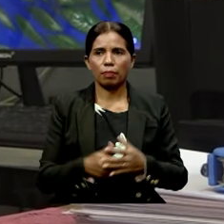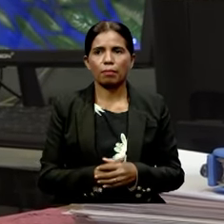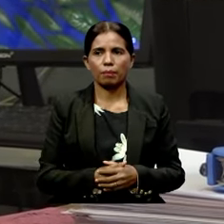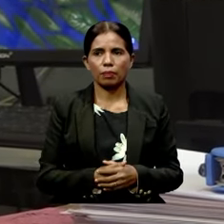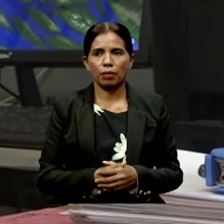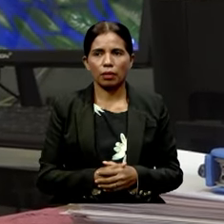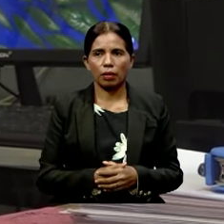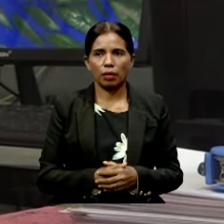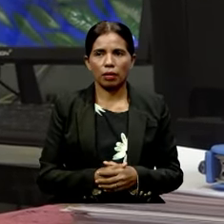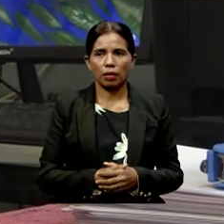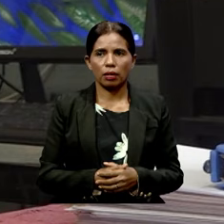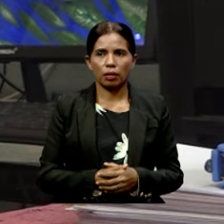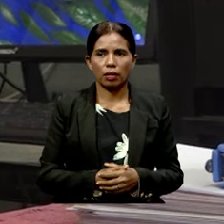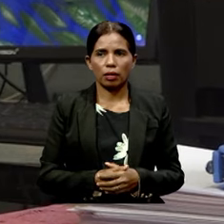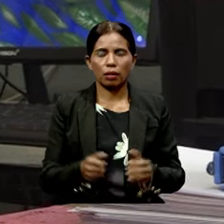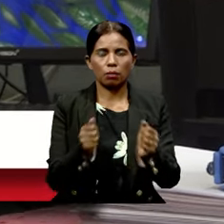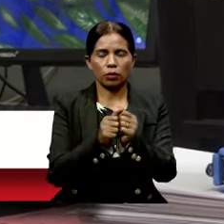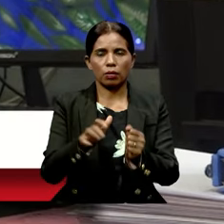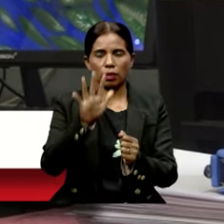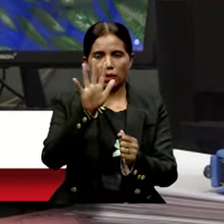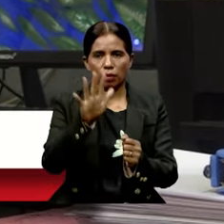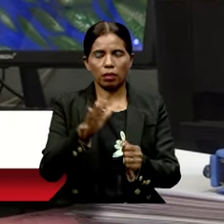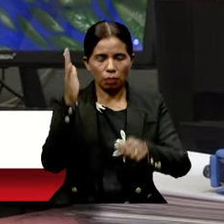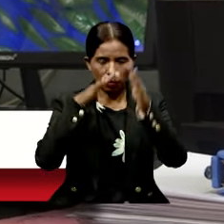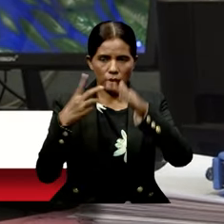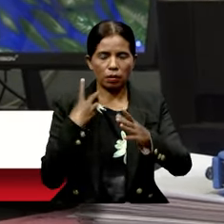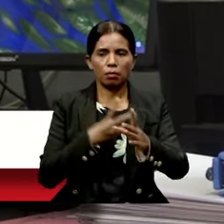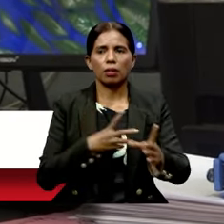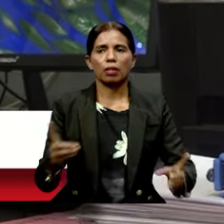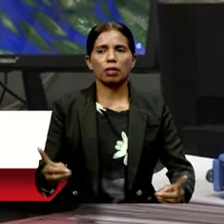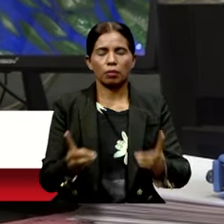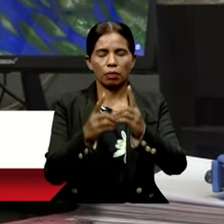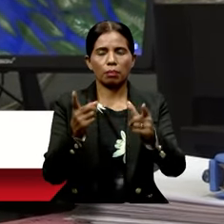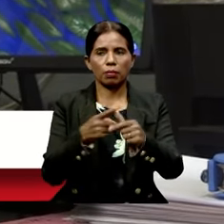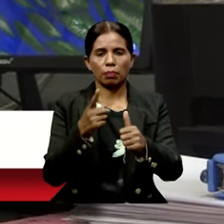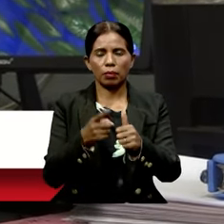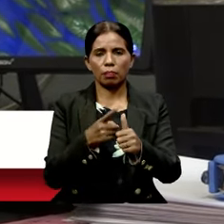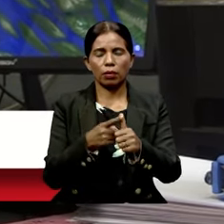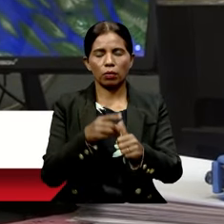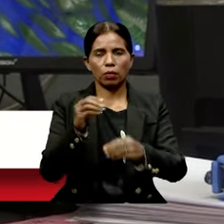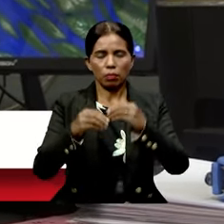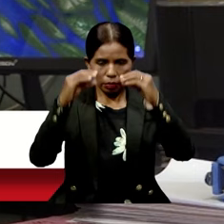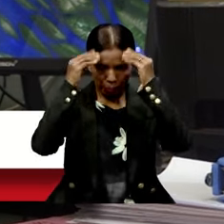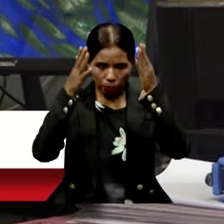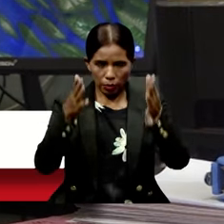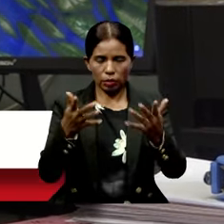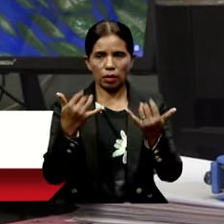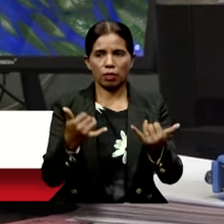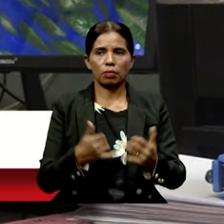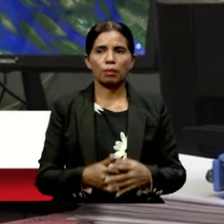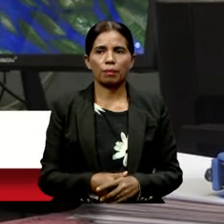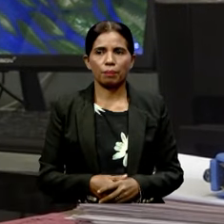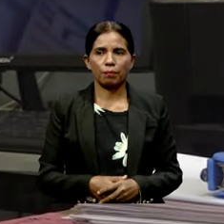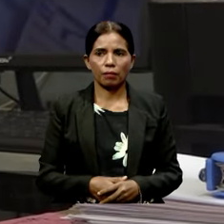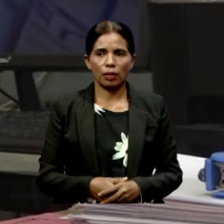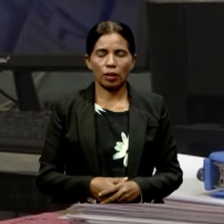centro e a filial Hamuto Clima problema na bema soro uma que primeiro quando vou professor agora dada o que foi